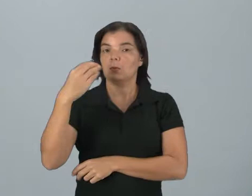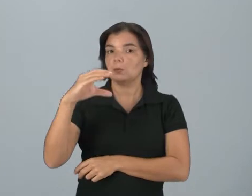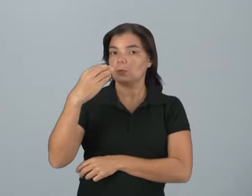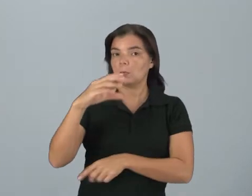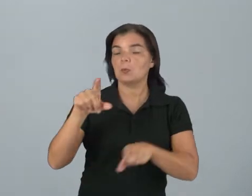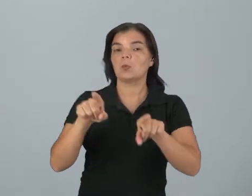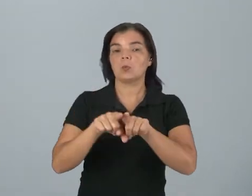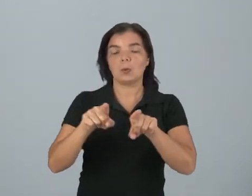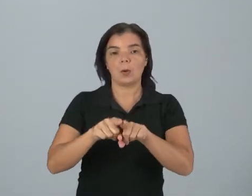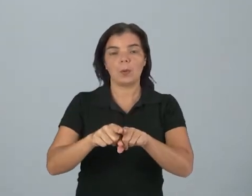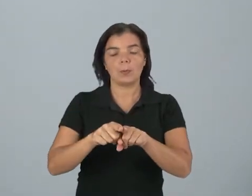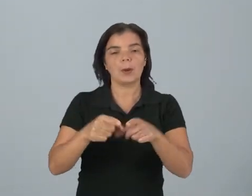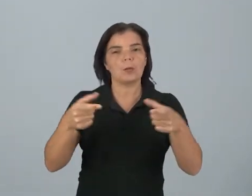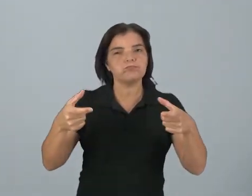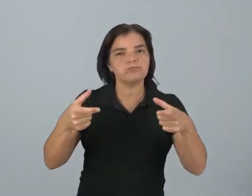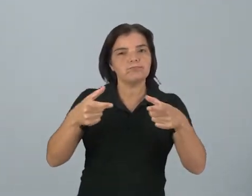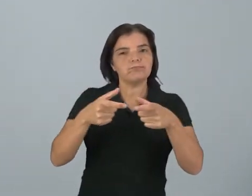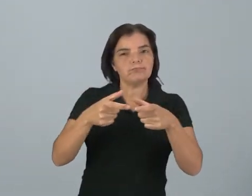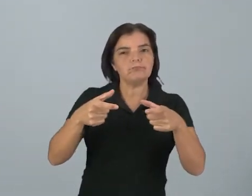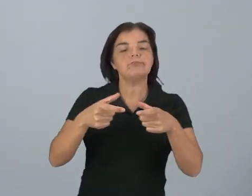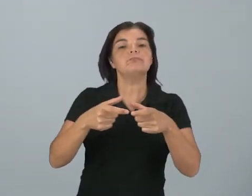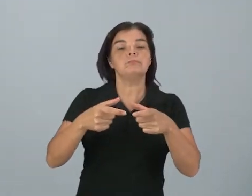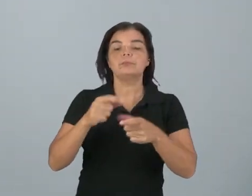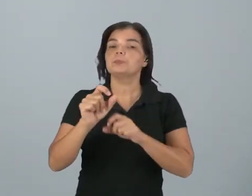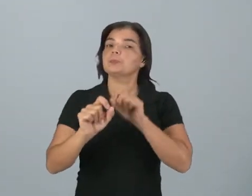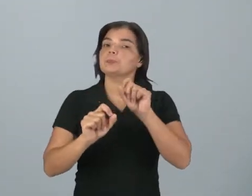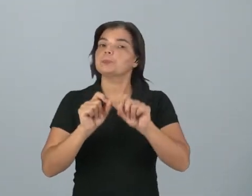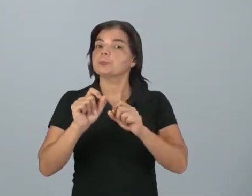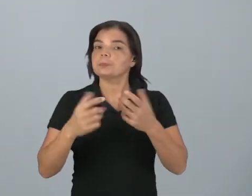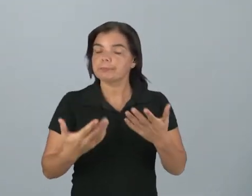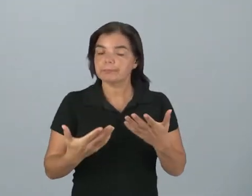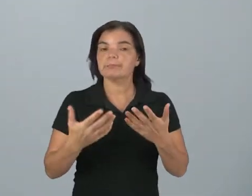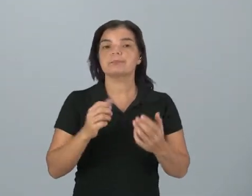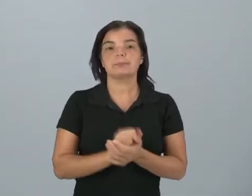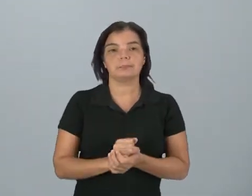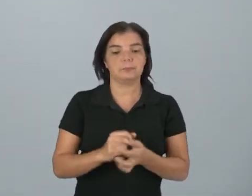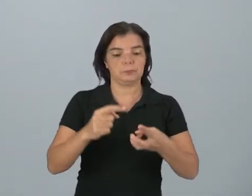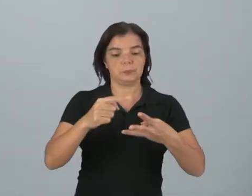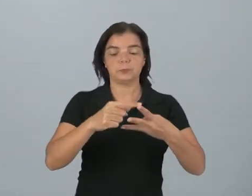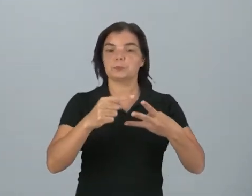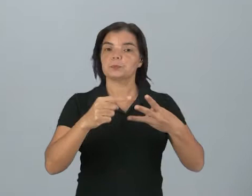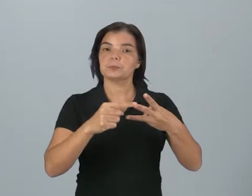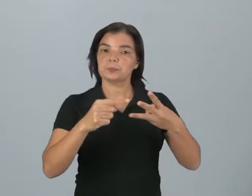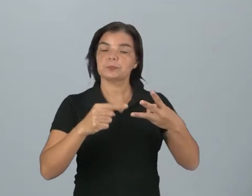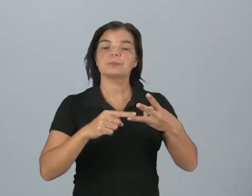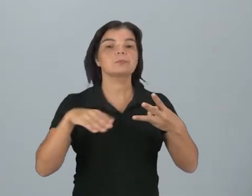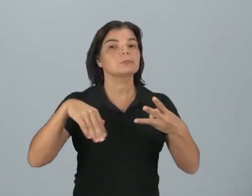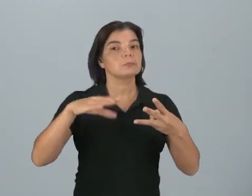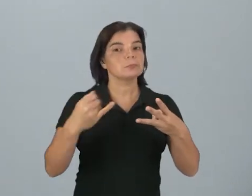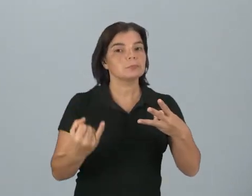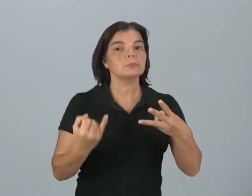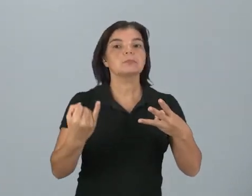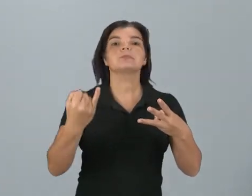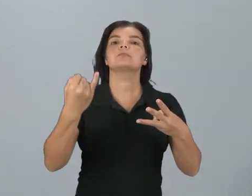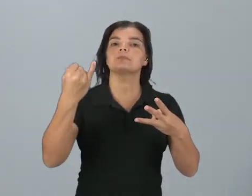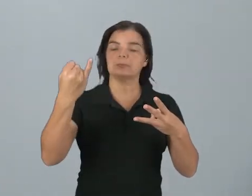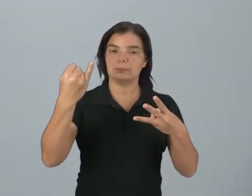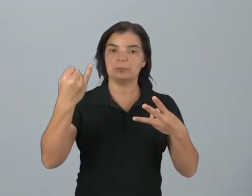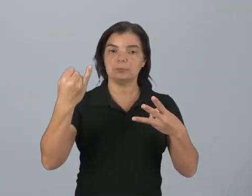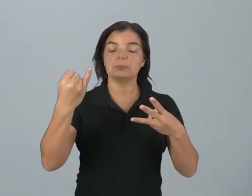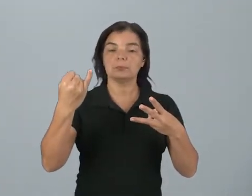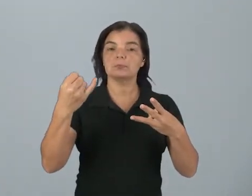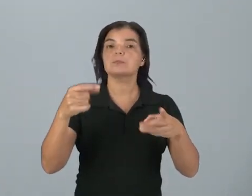gente vai se limitar a falar um pouquinho sobre as 3 que são mais desenvolvidas